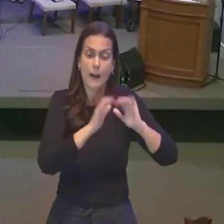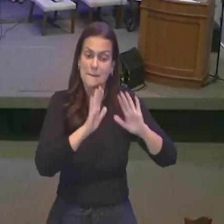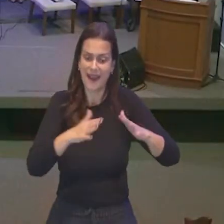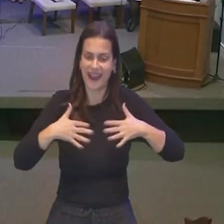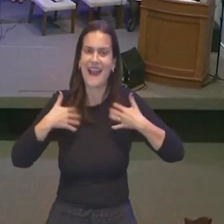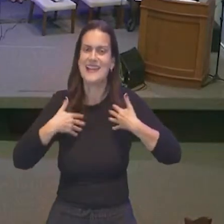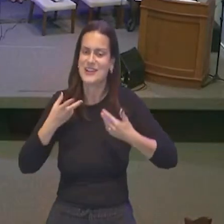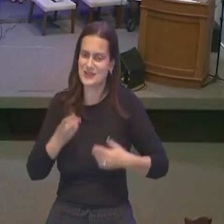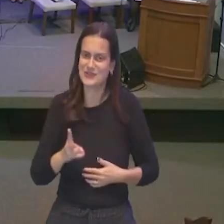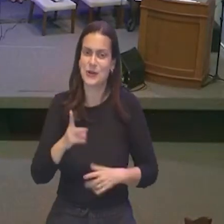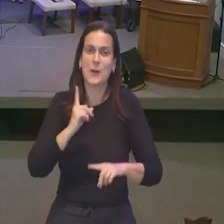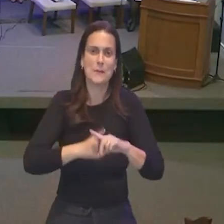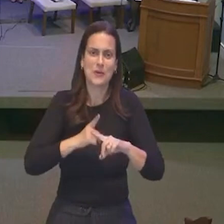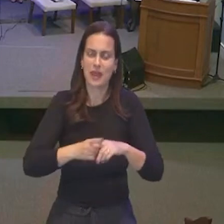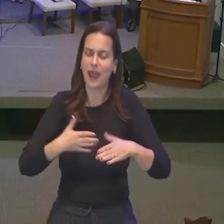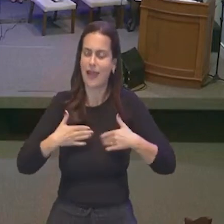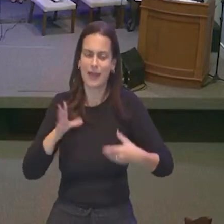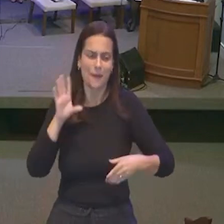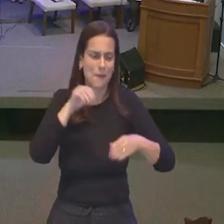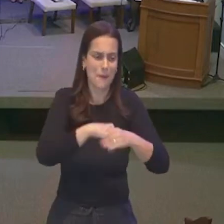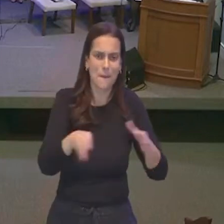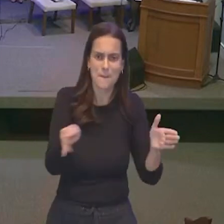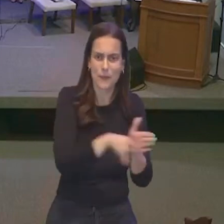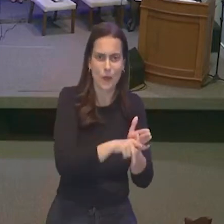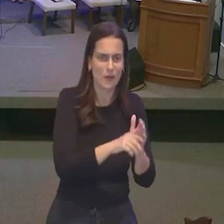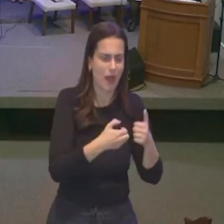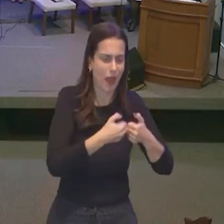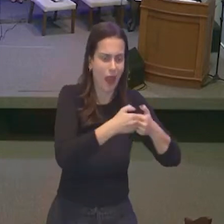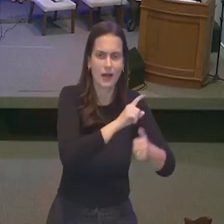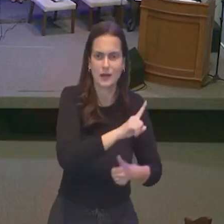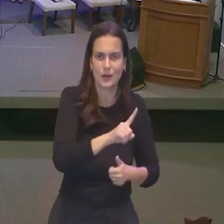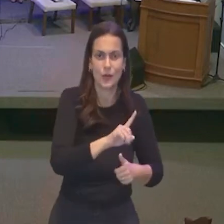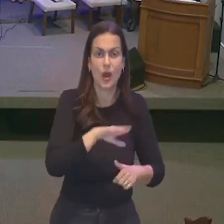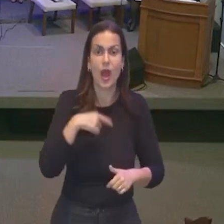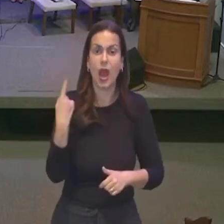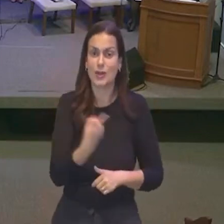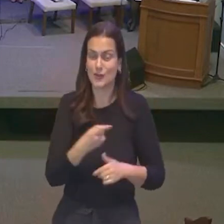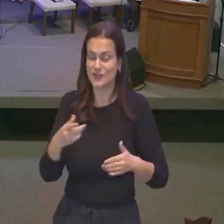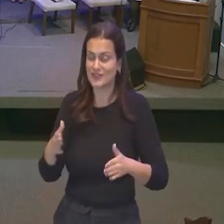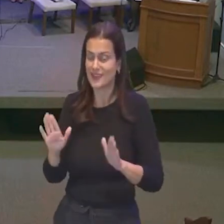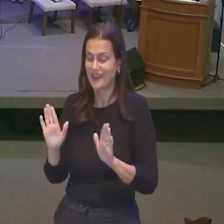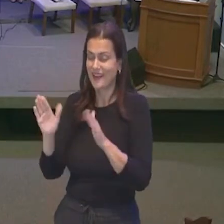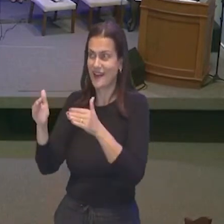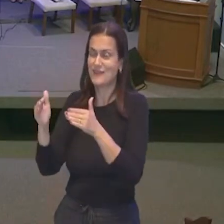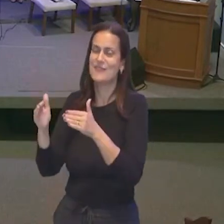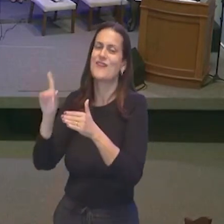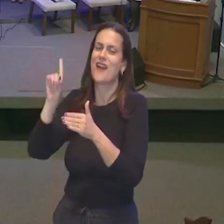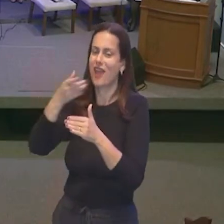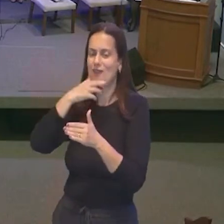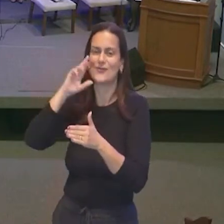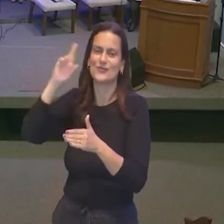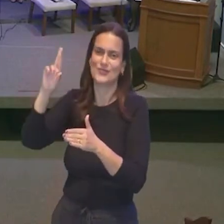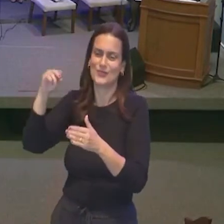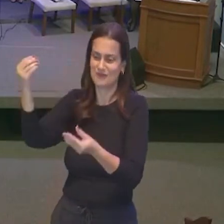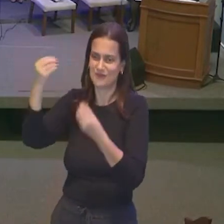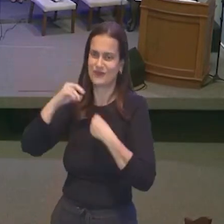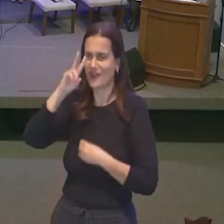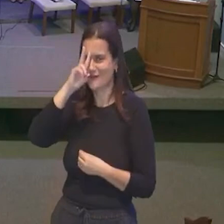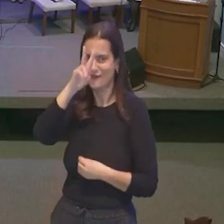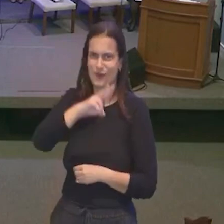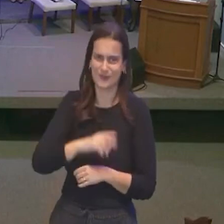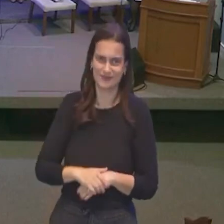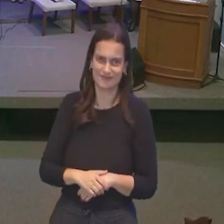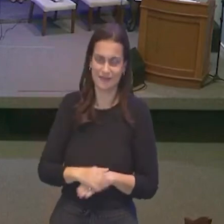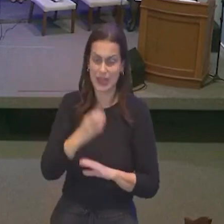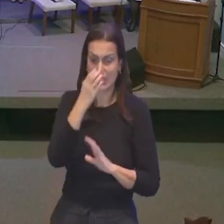permanece, porque a alegria não está na arca, a alegria está no Senhor. A alegria do Senhor é a nossa força. E quando